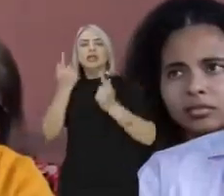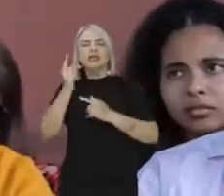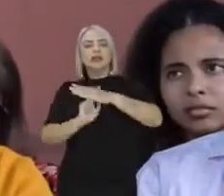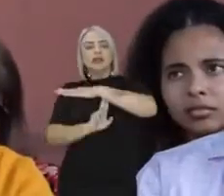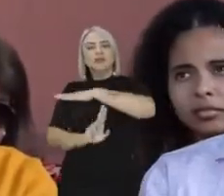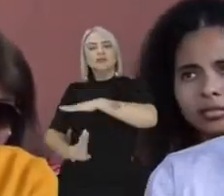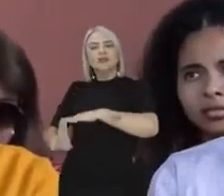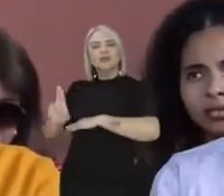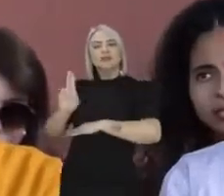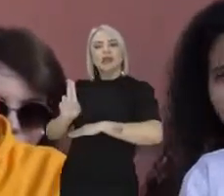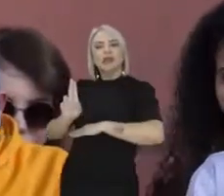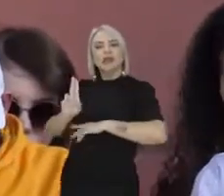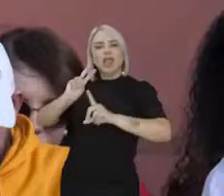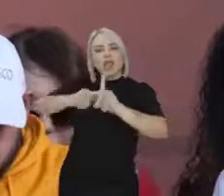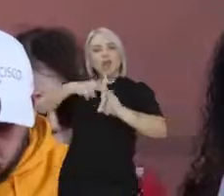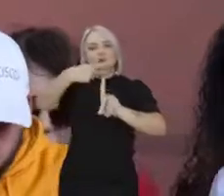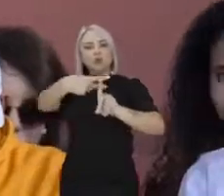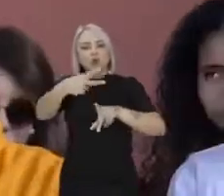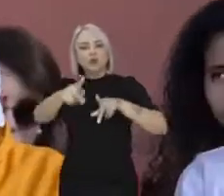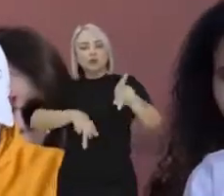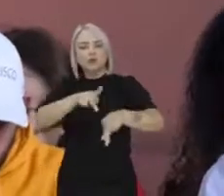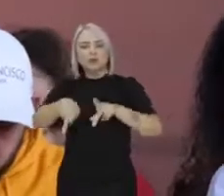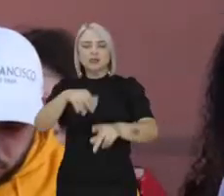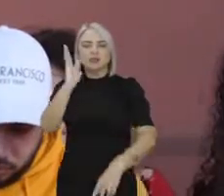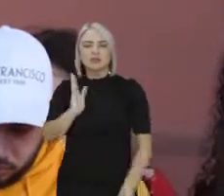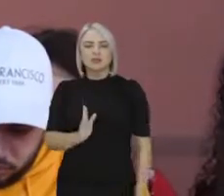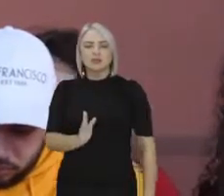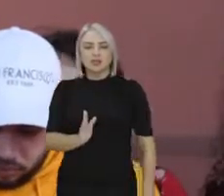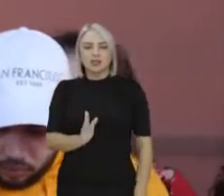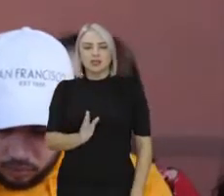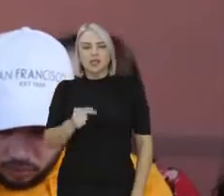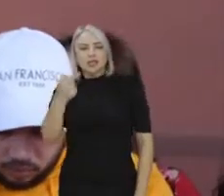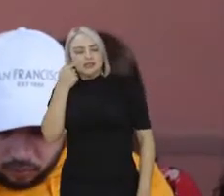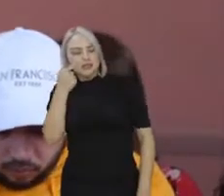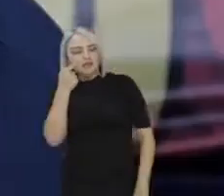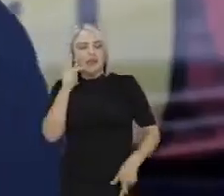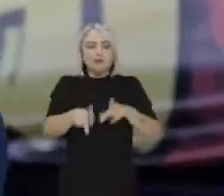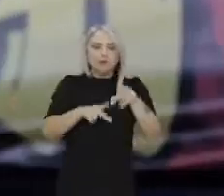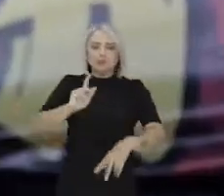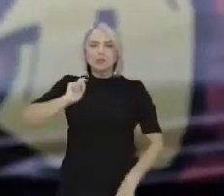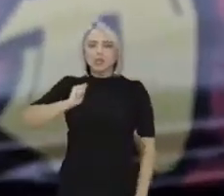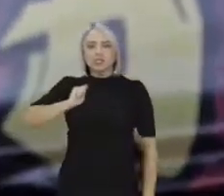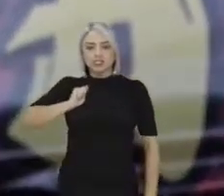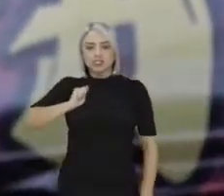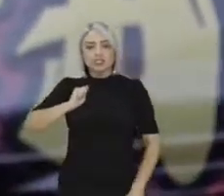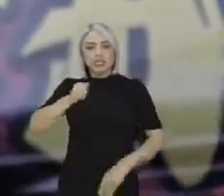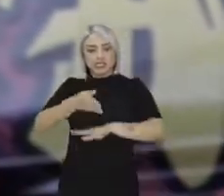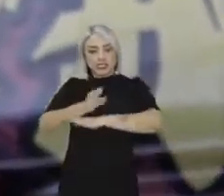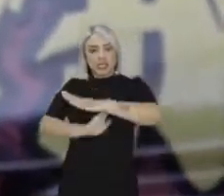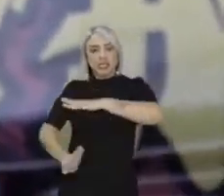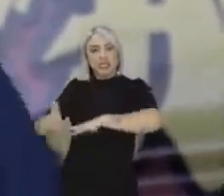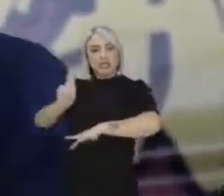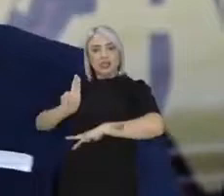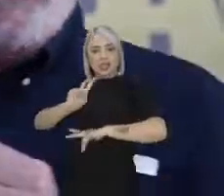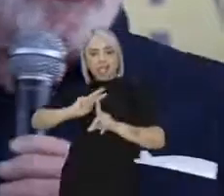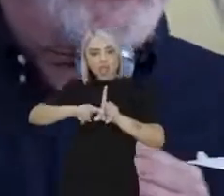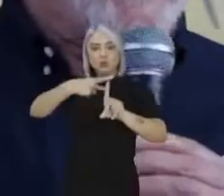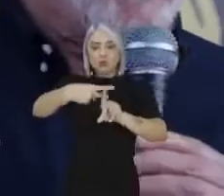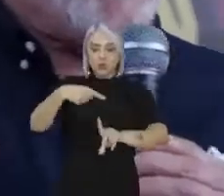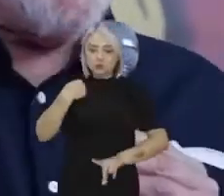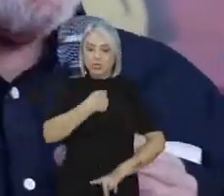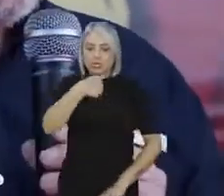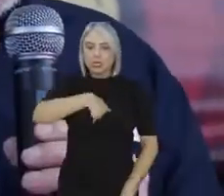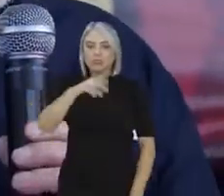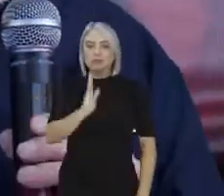da população brasileira. Você pega a população argentina na universidade, é o dobro da nossa. Por que que é o dobro